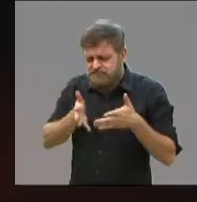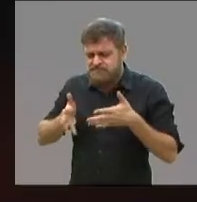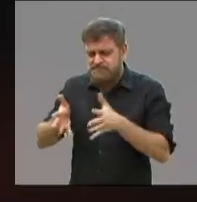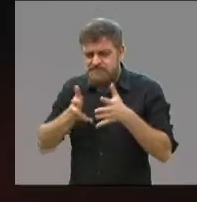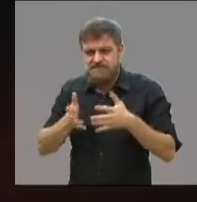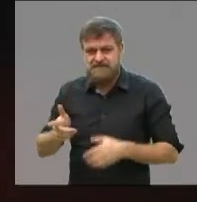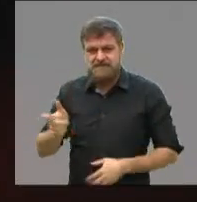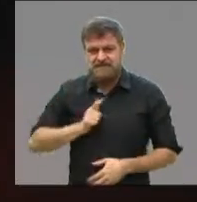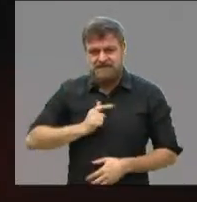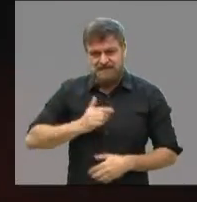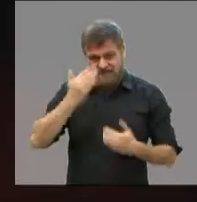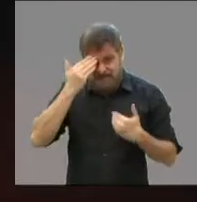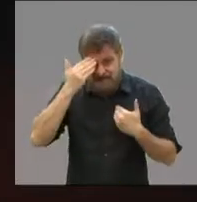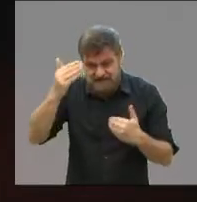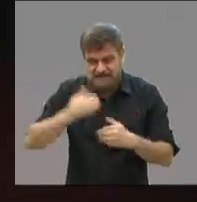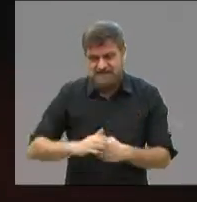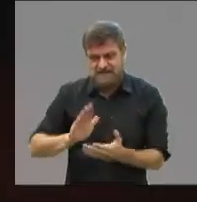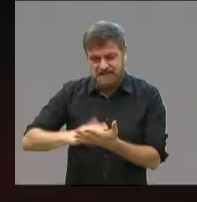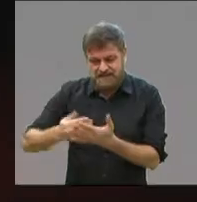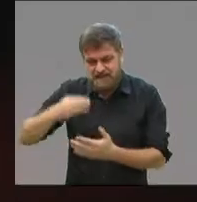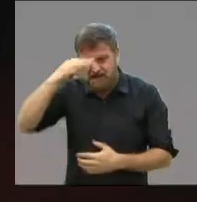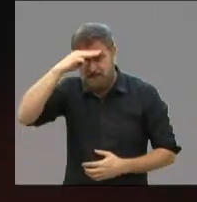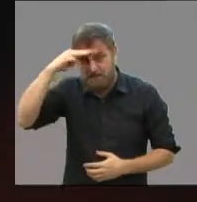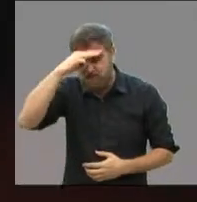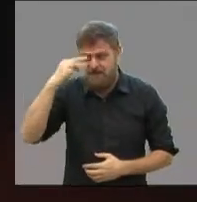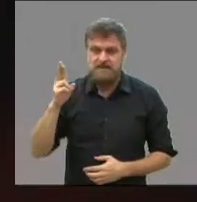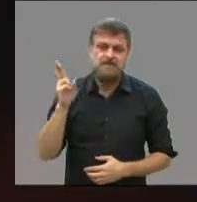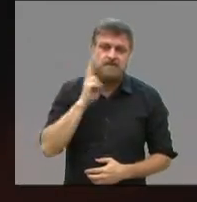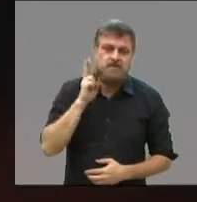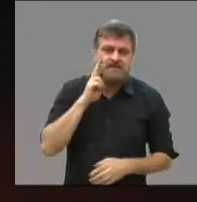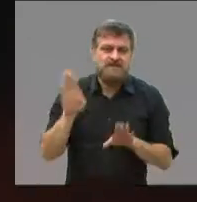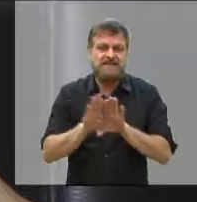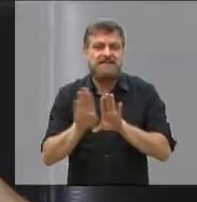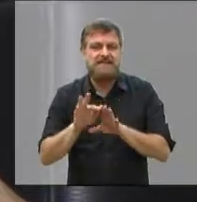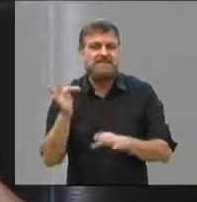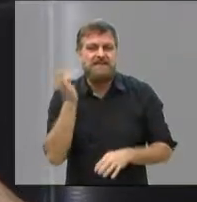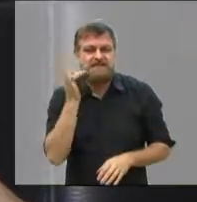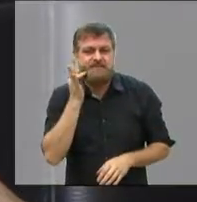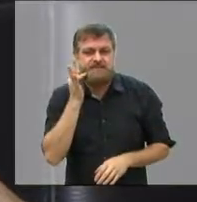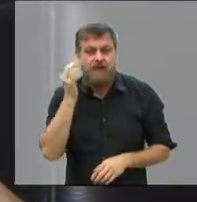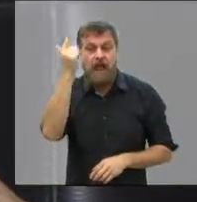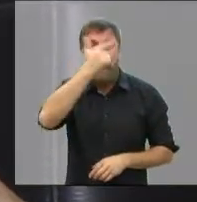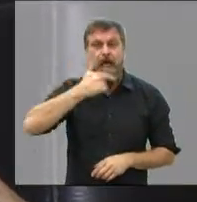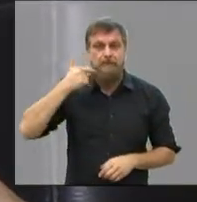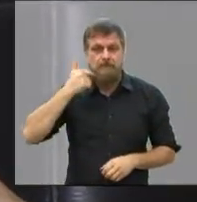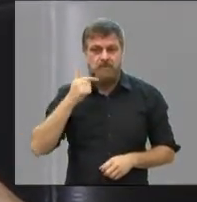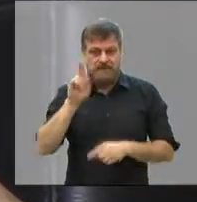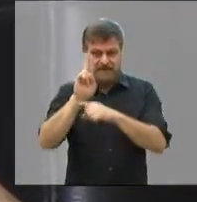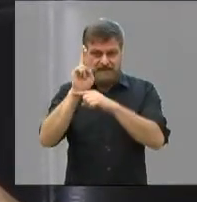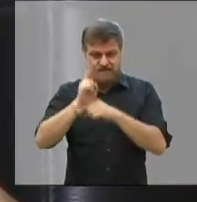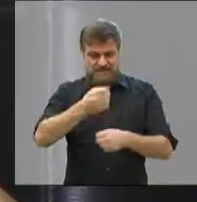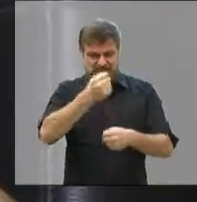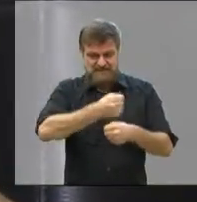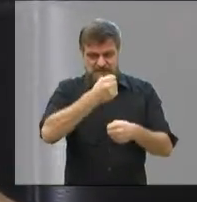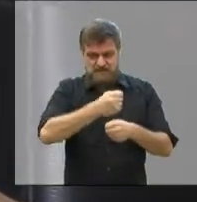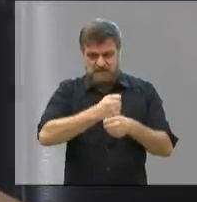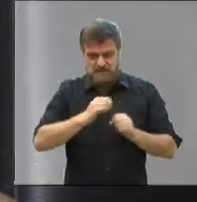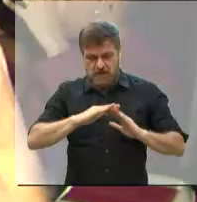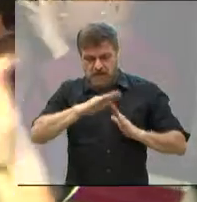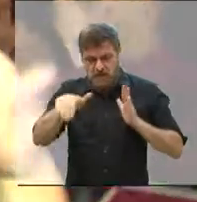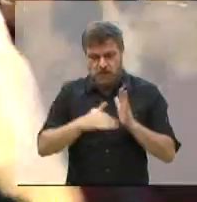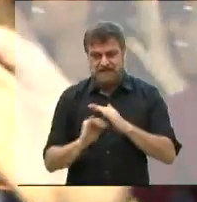tenho que agradeço ao Maurício, agradeço a Rosana, agradeço ao Tiago, a Mônica da Suncamp. Acho que todas as